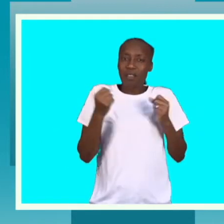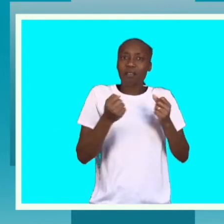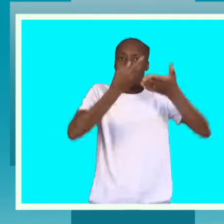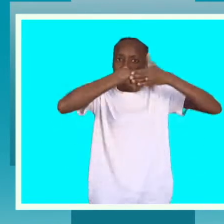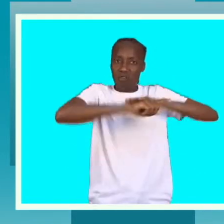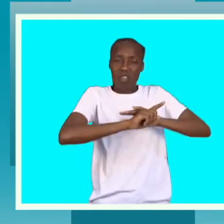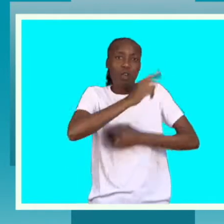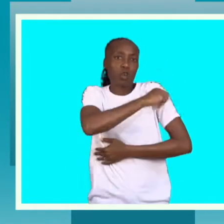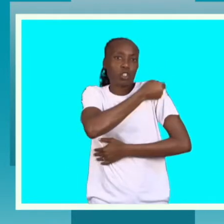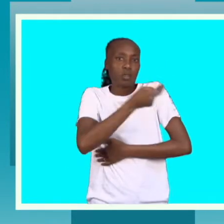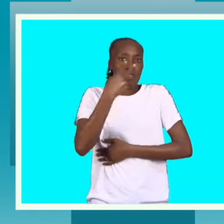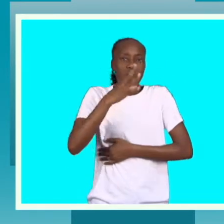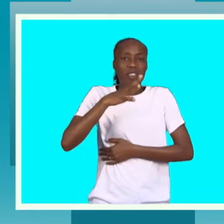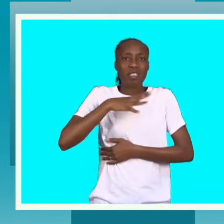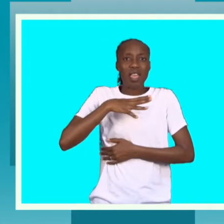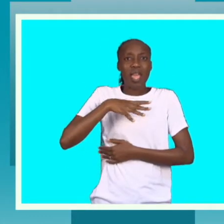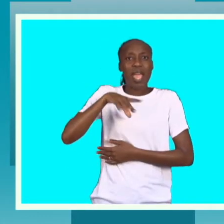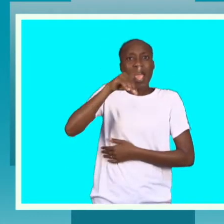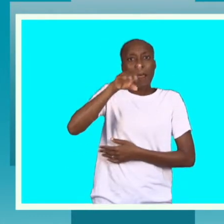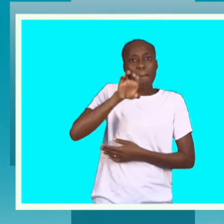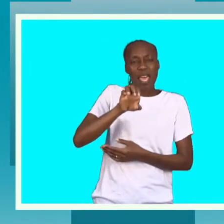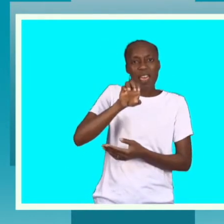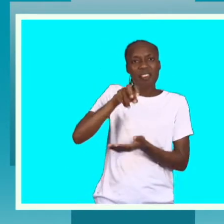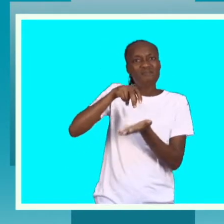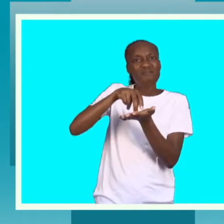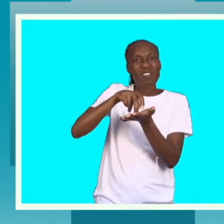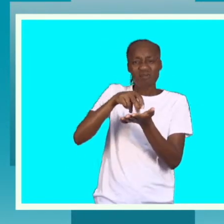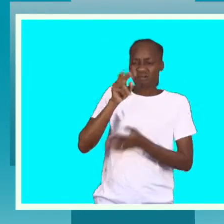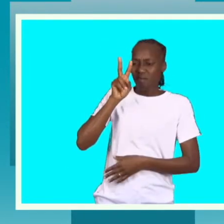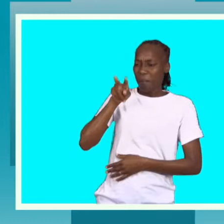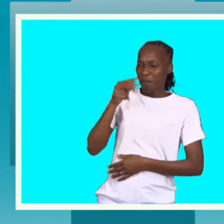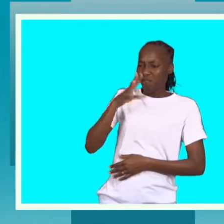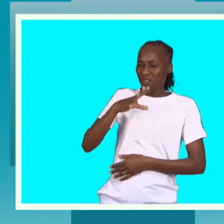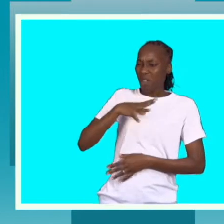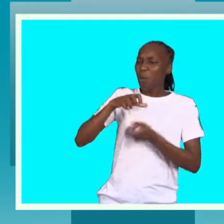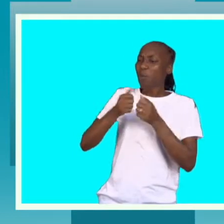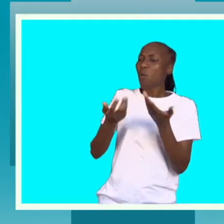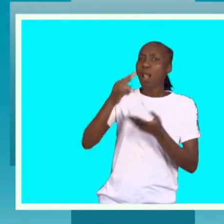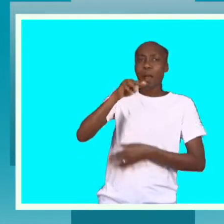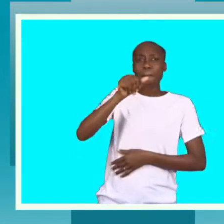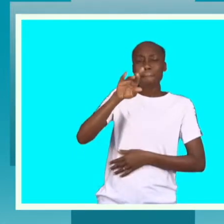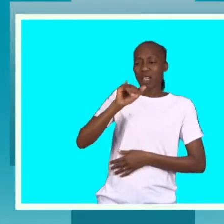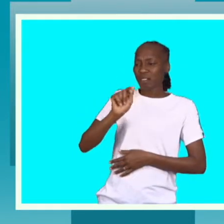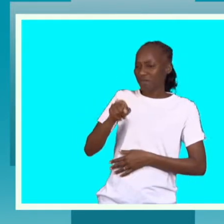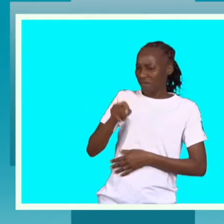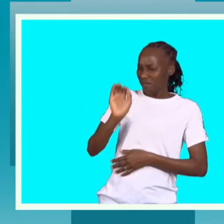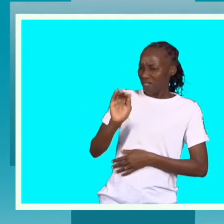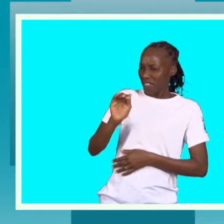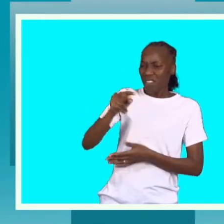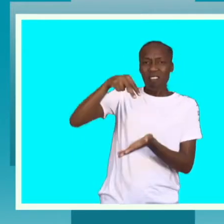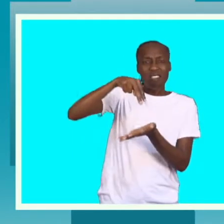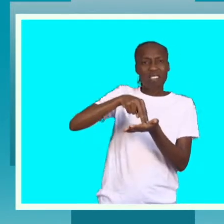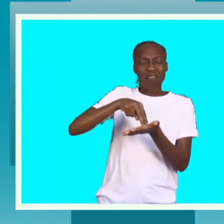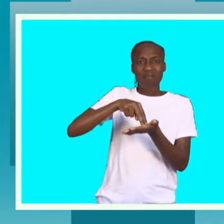Peja. Maria, o que você passa? Manda um pé ali. Nada. Manda um pé ali. Fica assim, não.